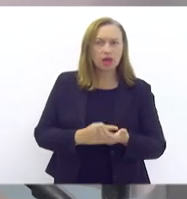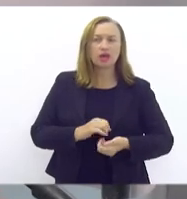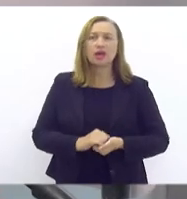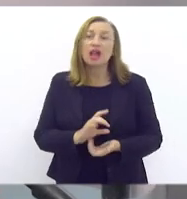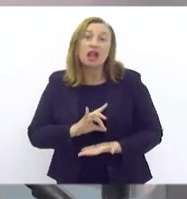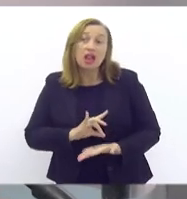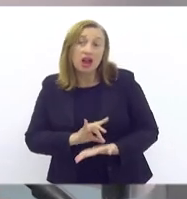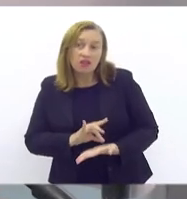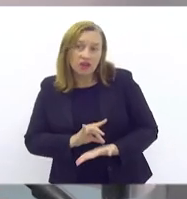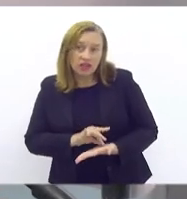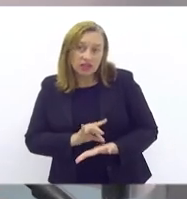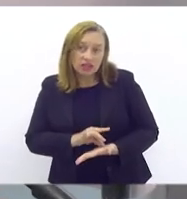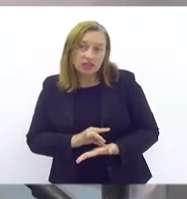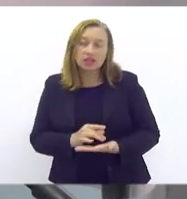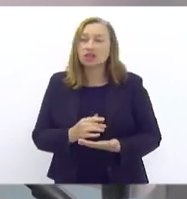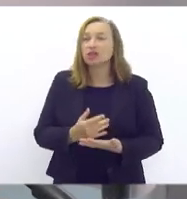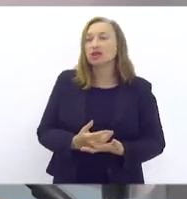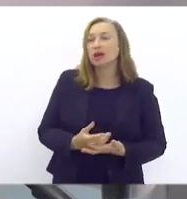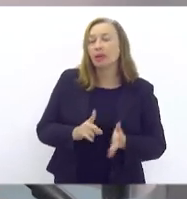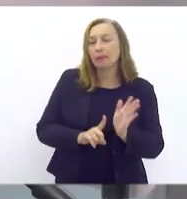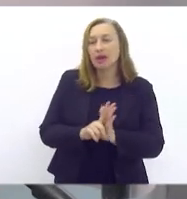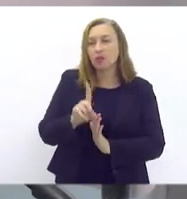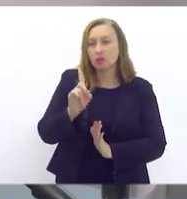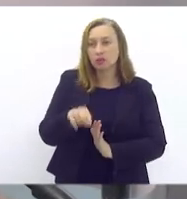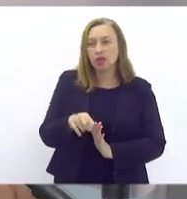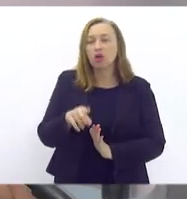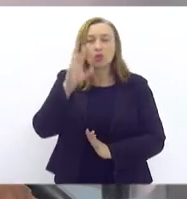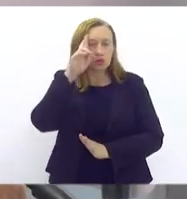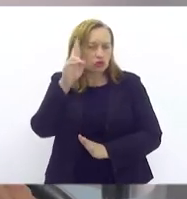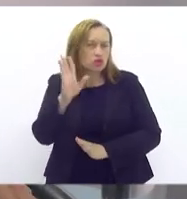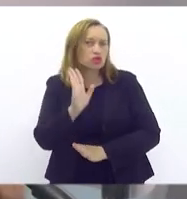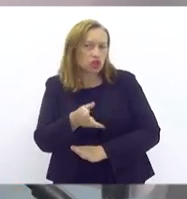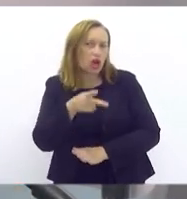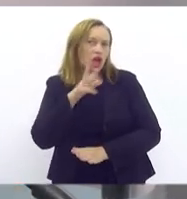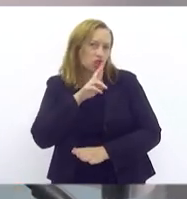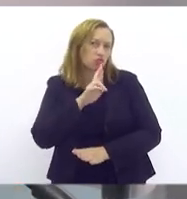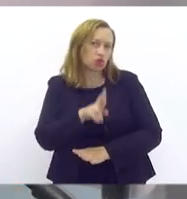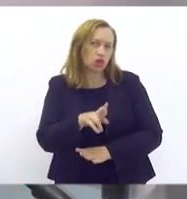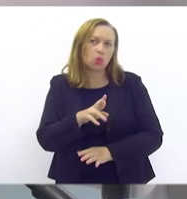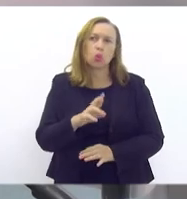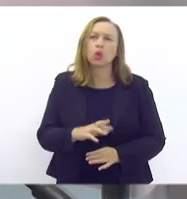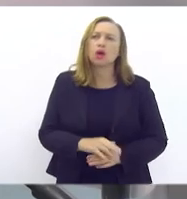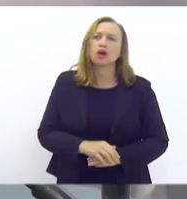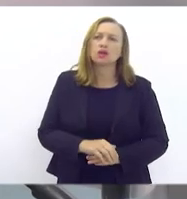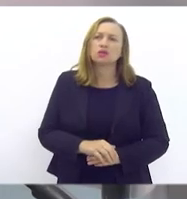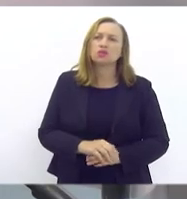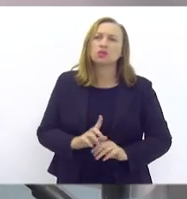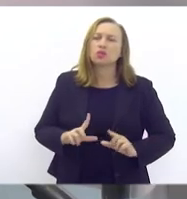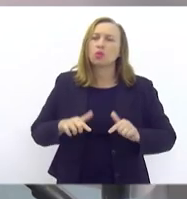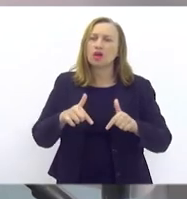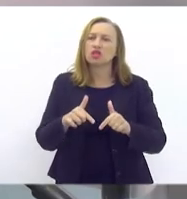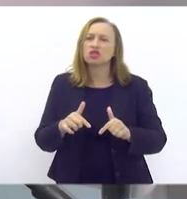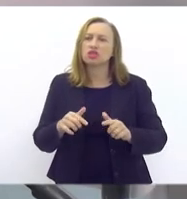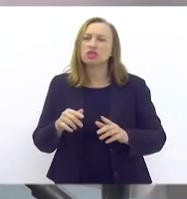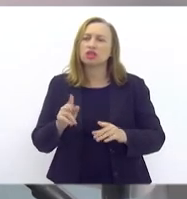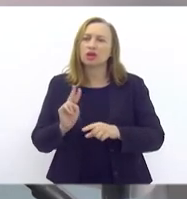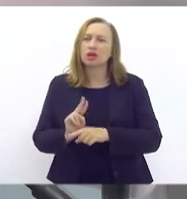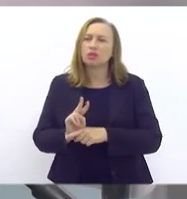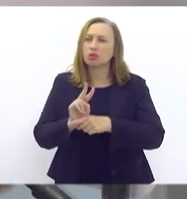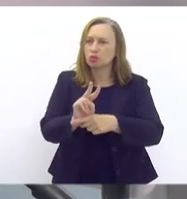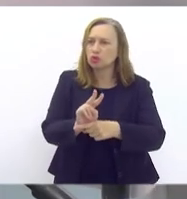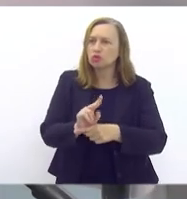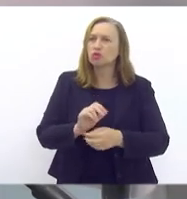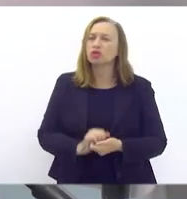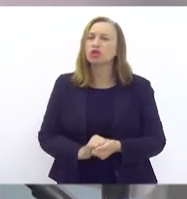verdade a questão que eu tinha é o senhor já começa a responder sobre a atuação da promotoria e